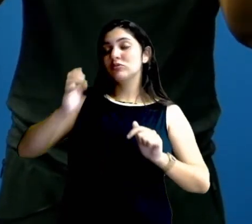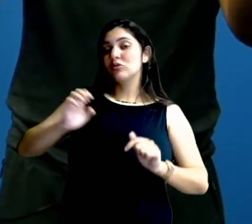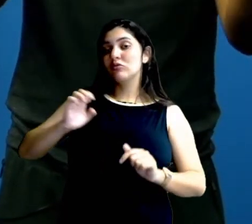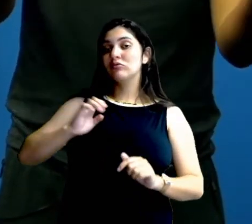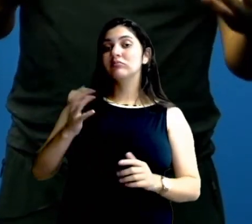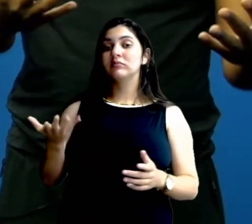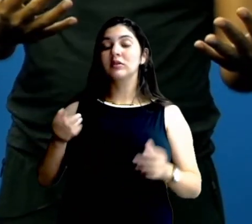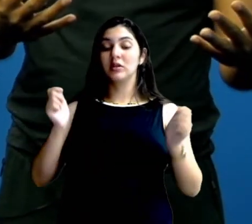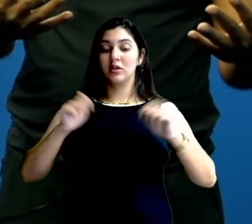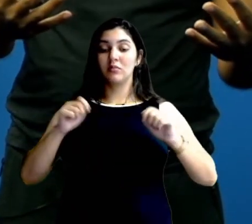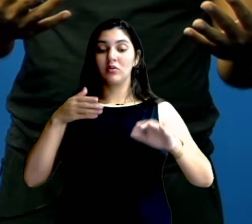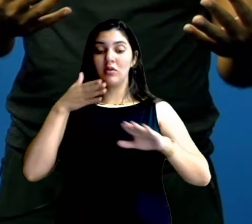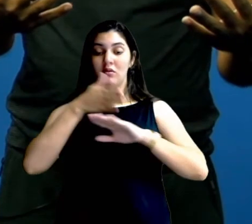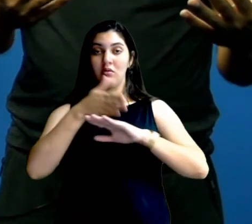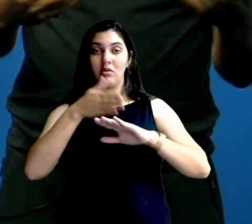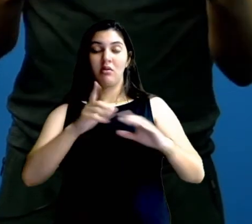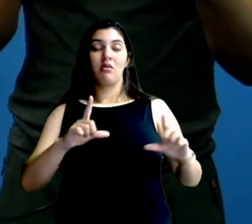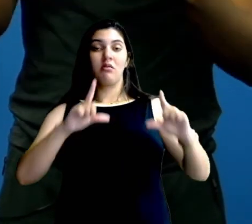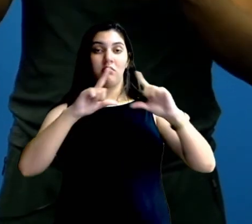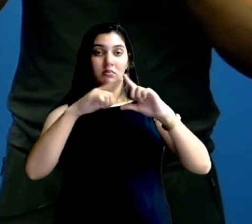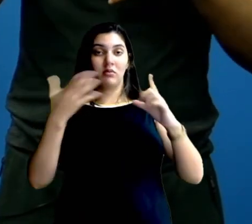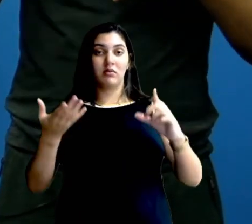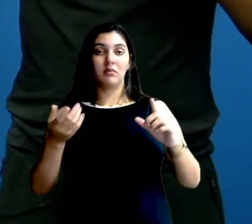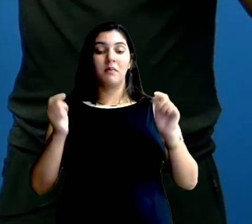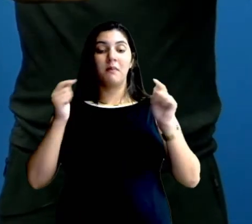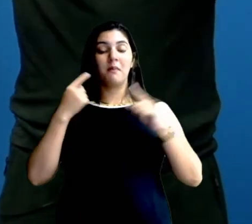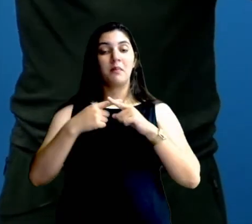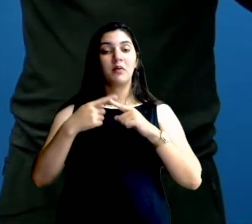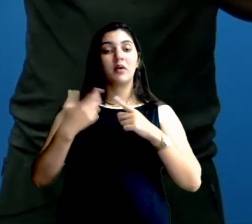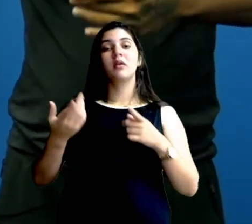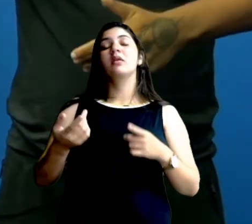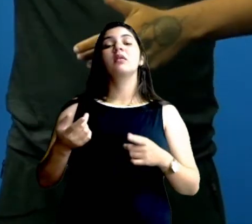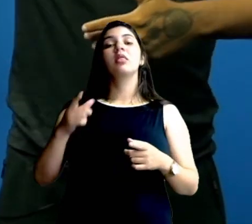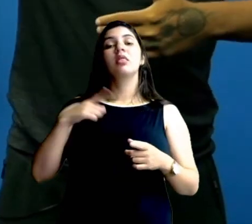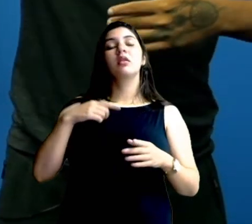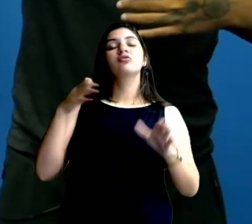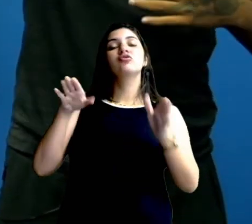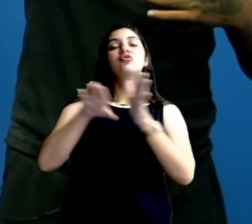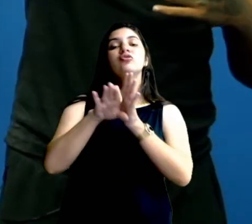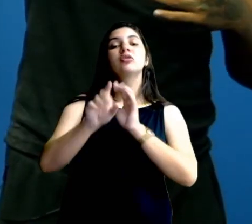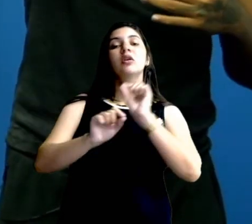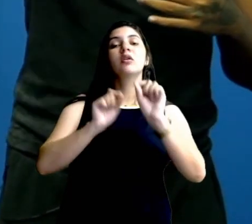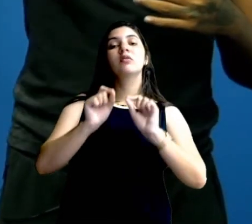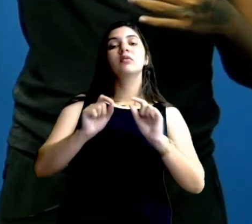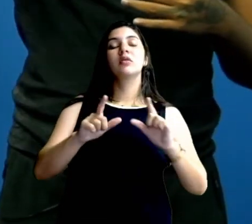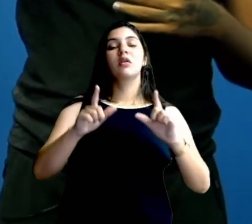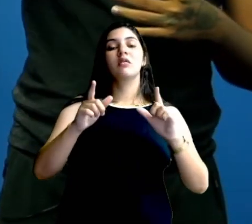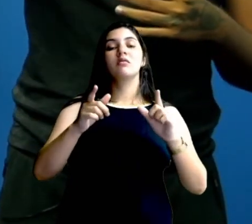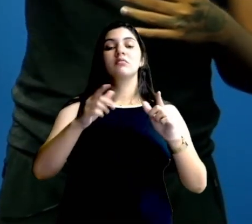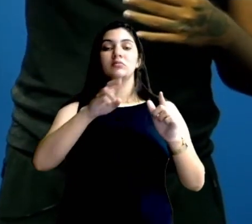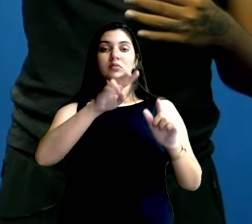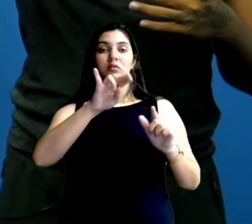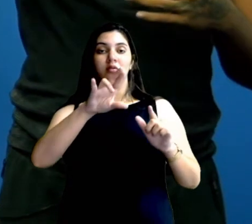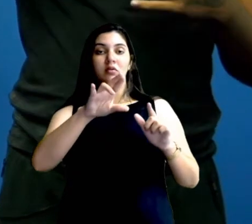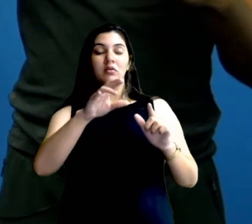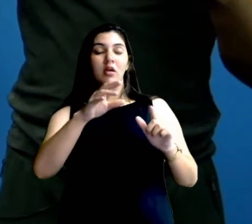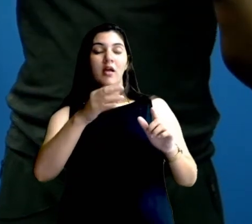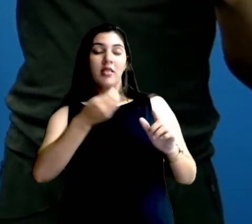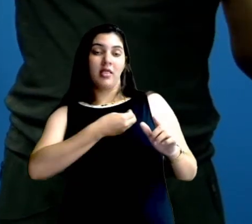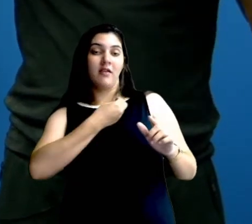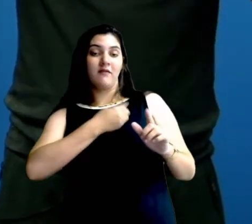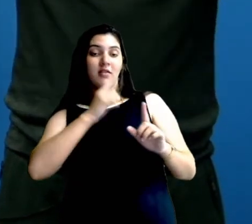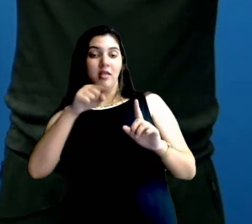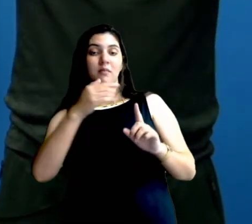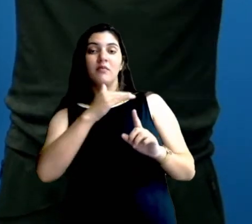sinta a vão nessas pirâmides isso tá porque eles acreditavam queria chegar em uma vida né Pois a morte